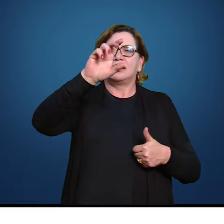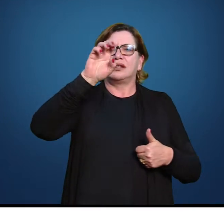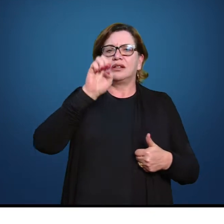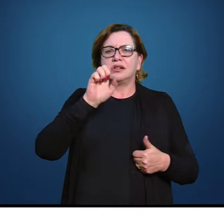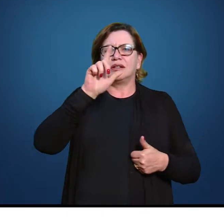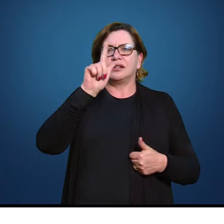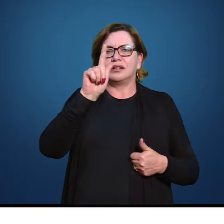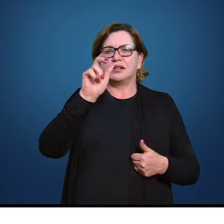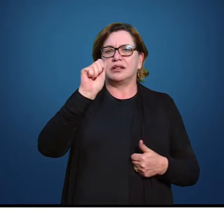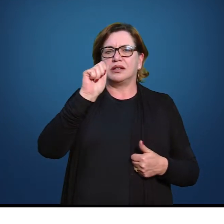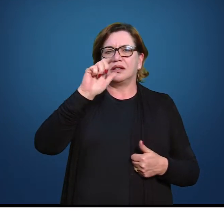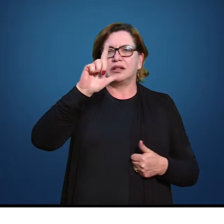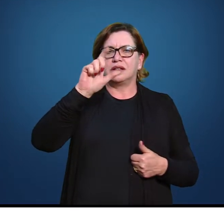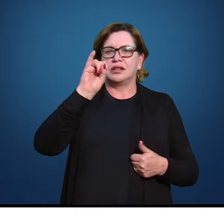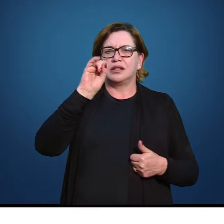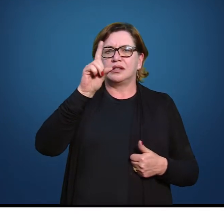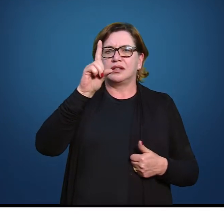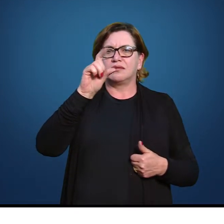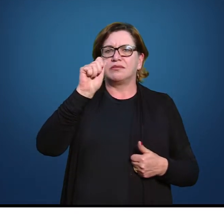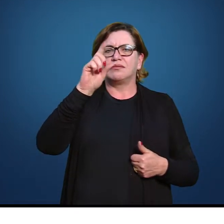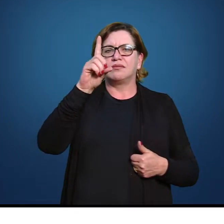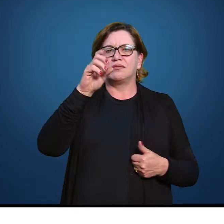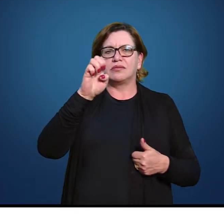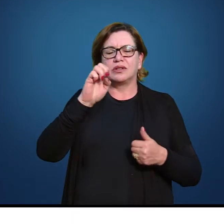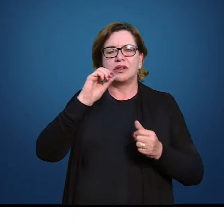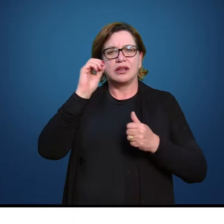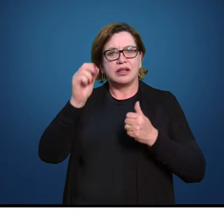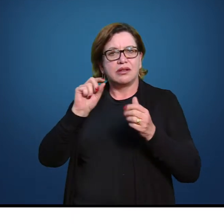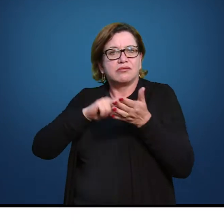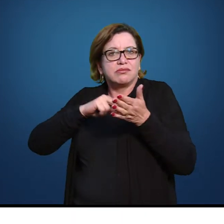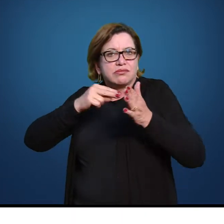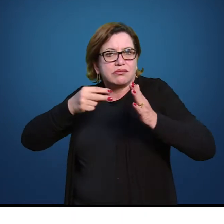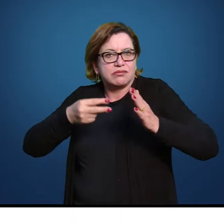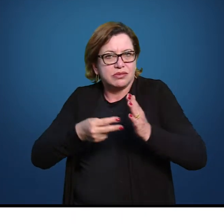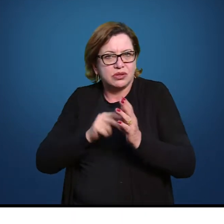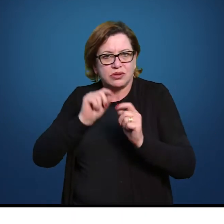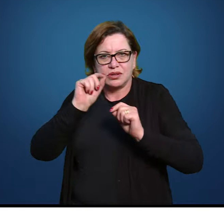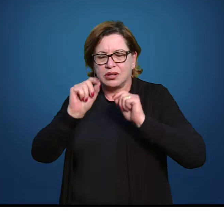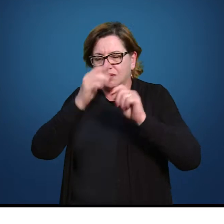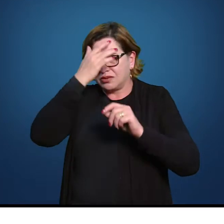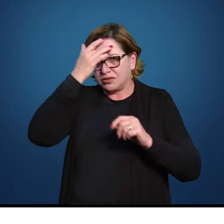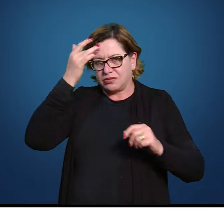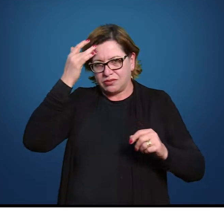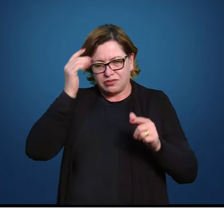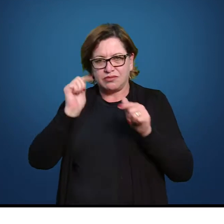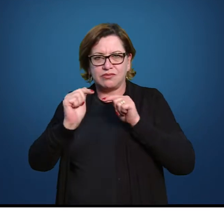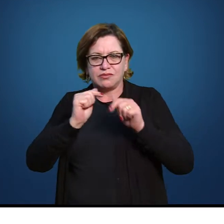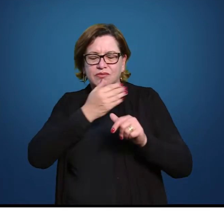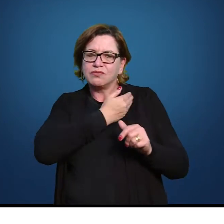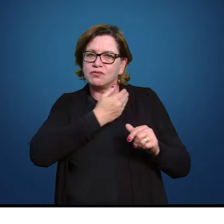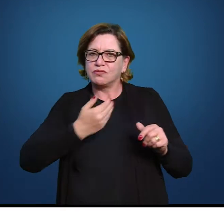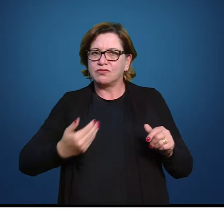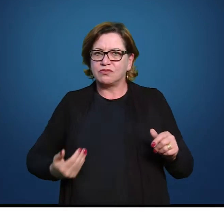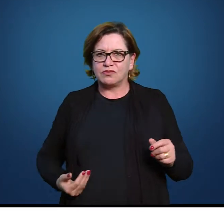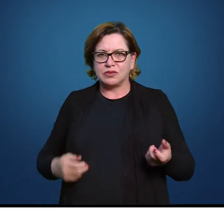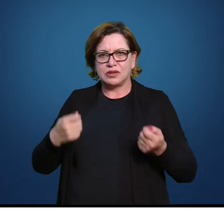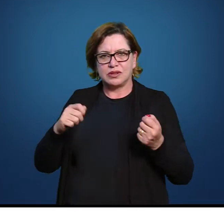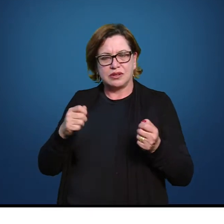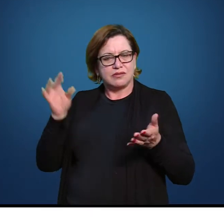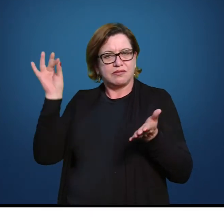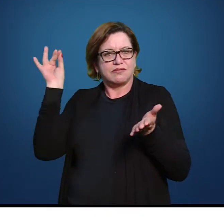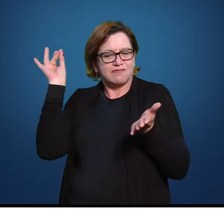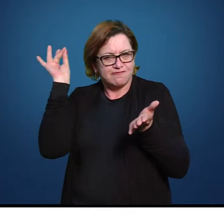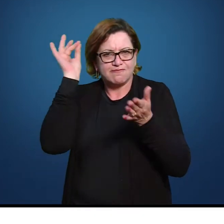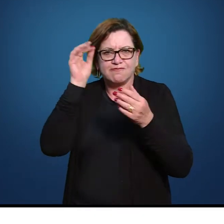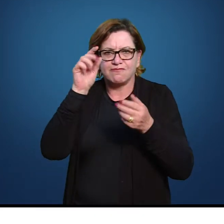tem como principal significado que os atos dos servidores públicos no exercício das suas funções devem ser